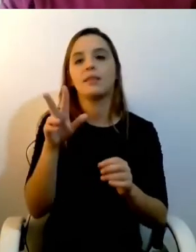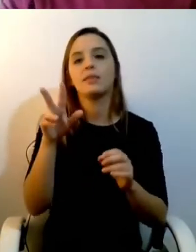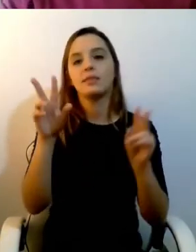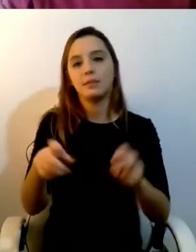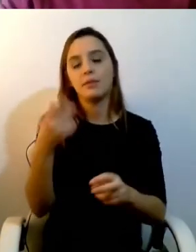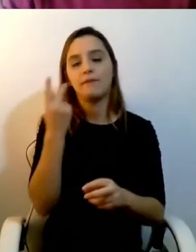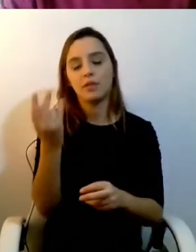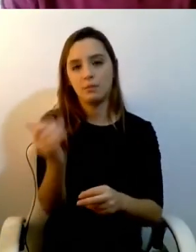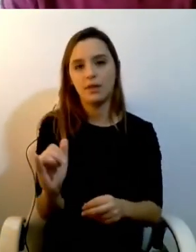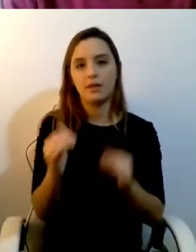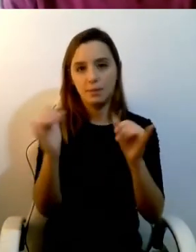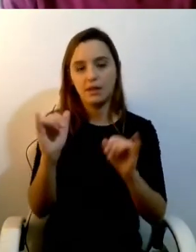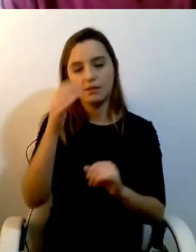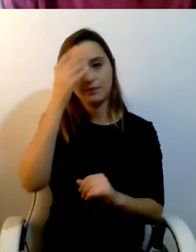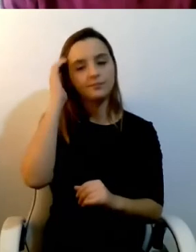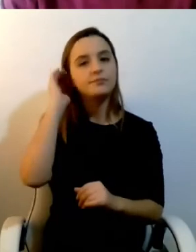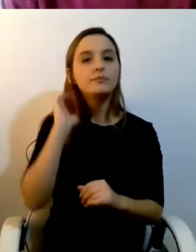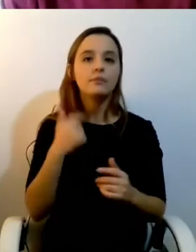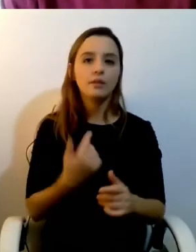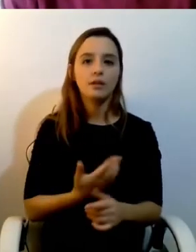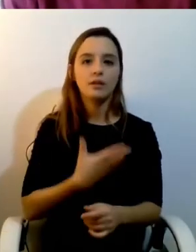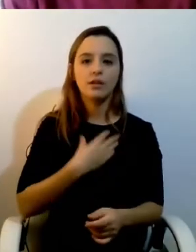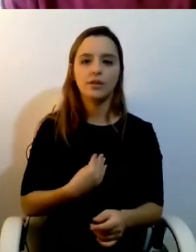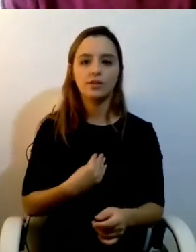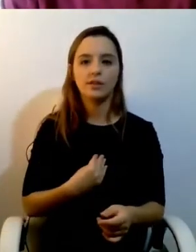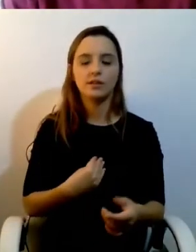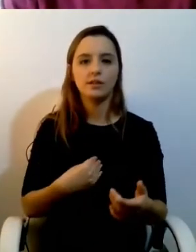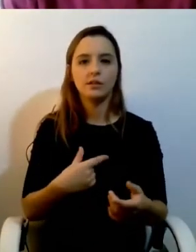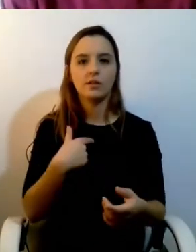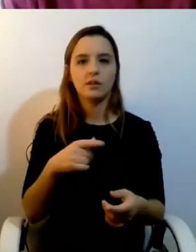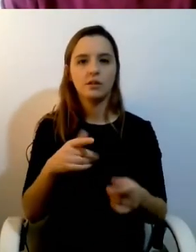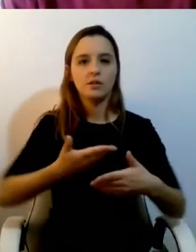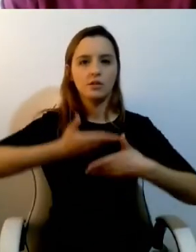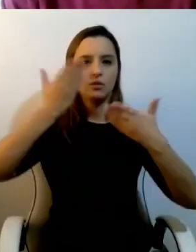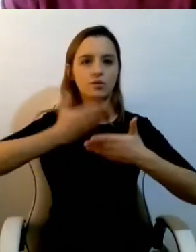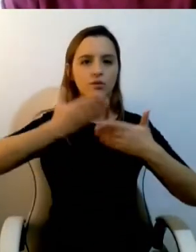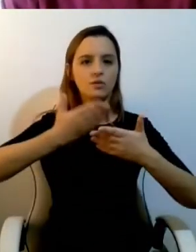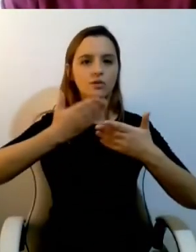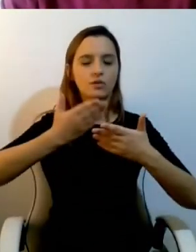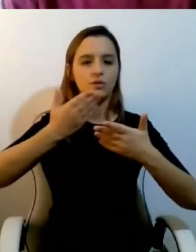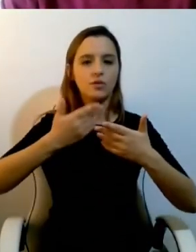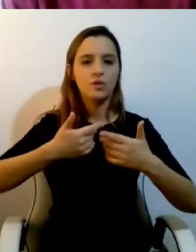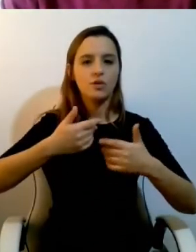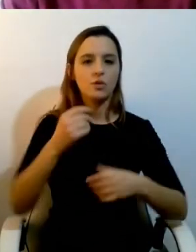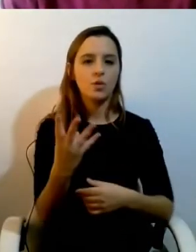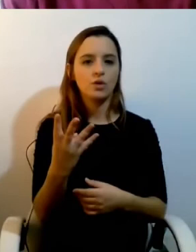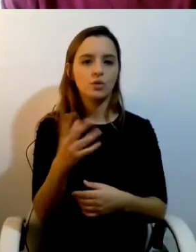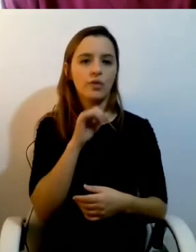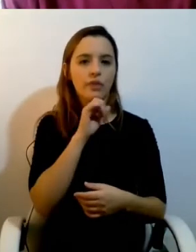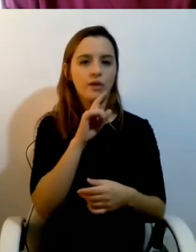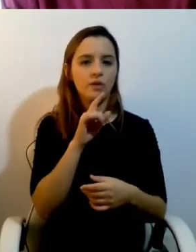Portanto, é com muito gosto que nós chegamos aqui e esperamos que estes 4 dias possam servir para